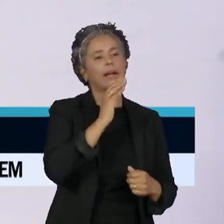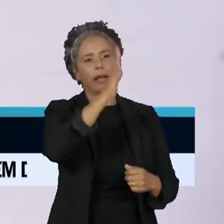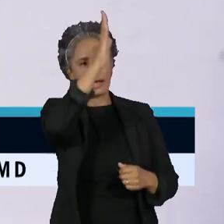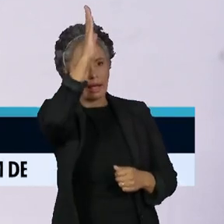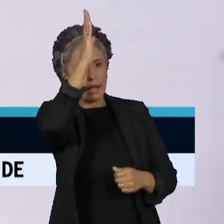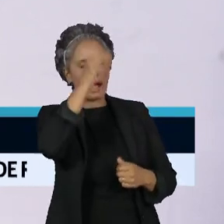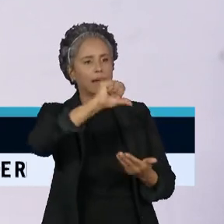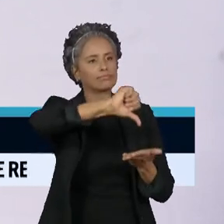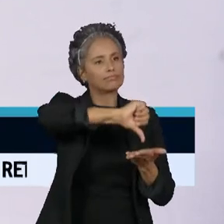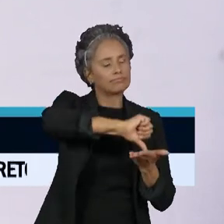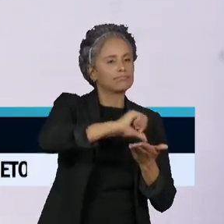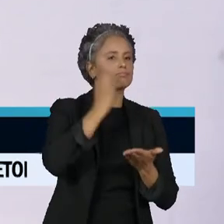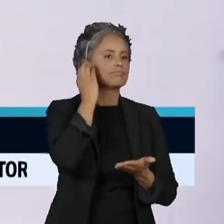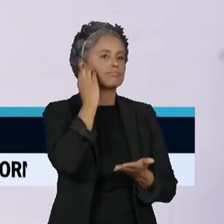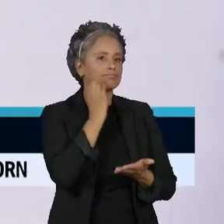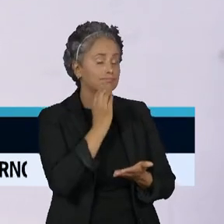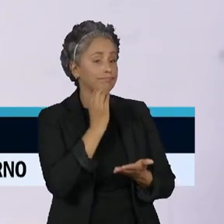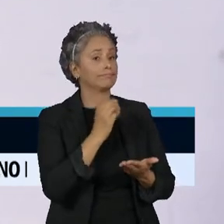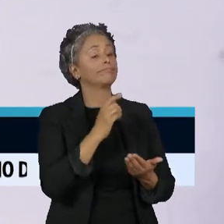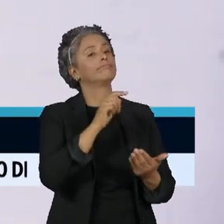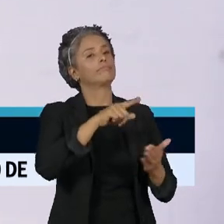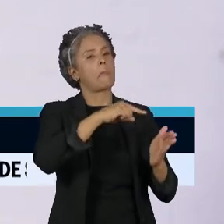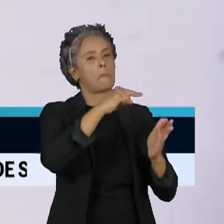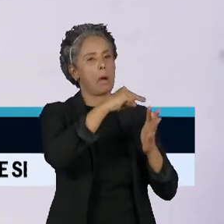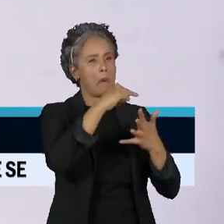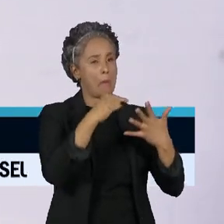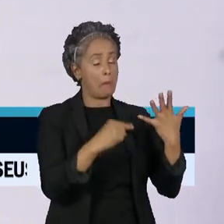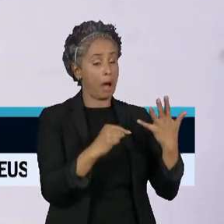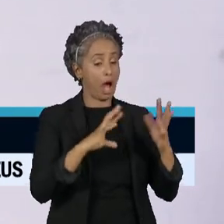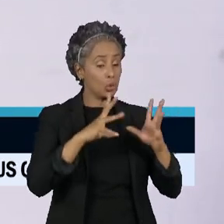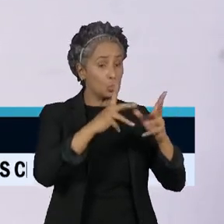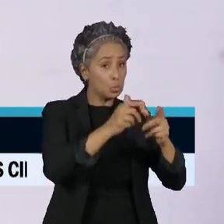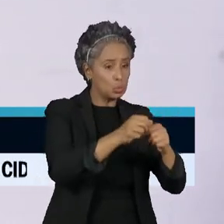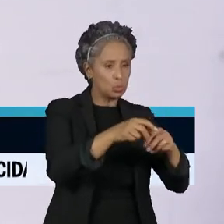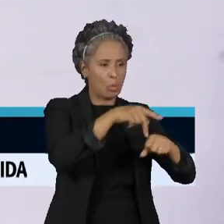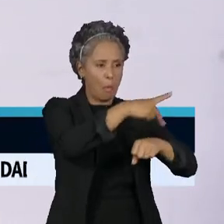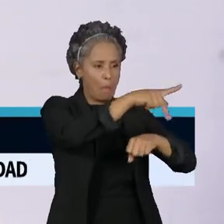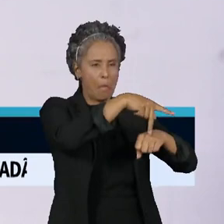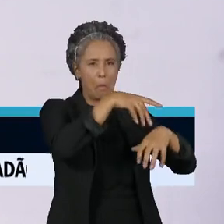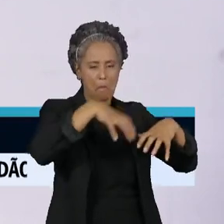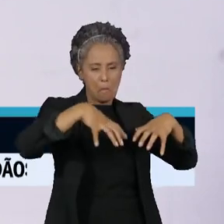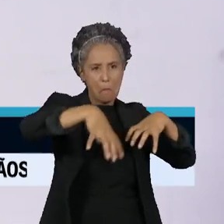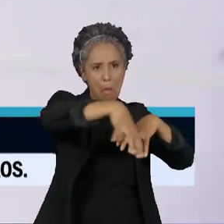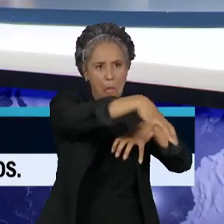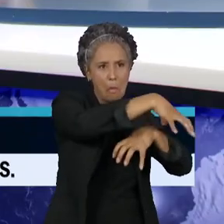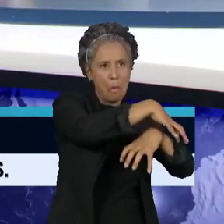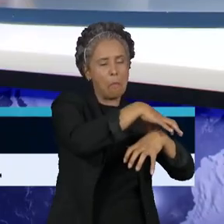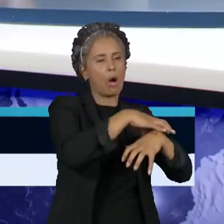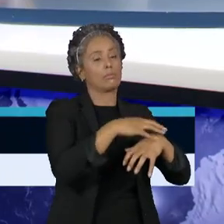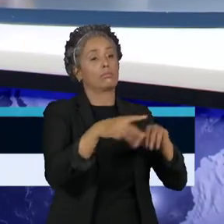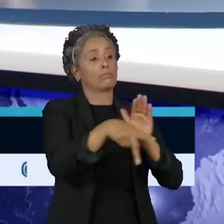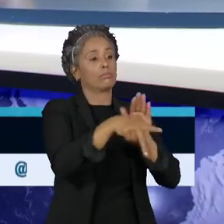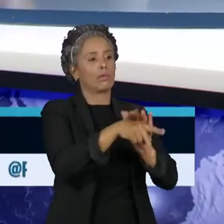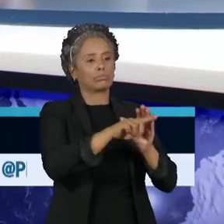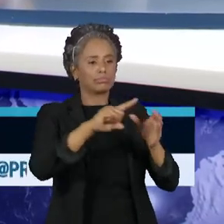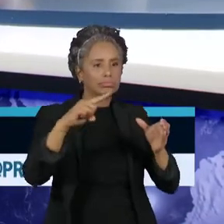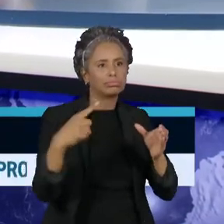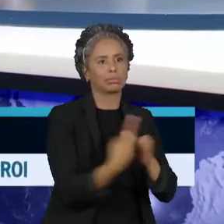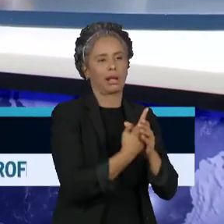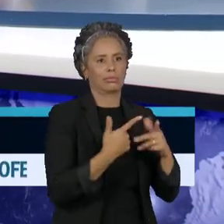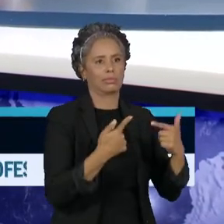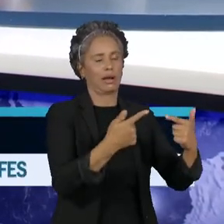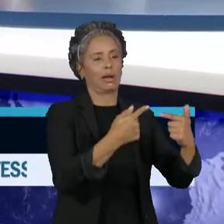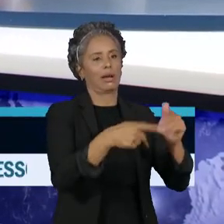e Emirados Árabes. Então, essa movimentação, inclusive se entrar o Irã, por exemplo, nesse conflito, pode sim